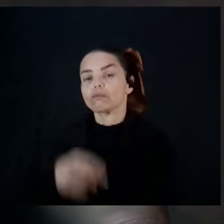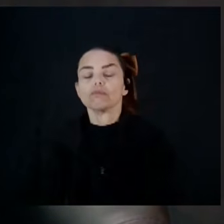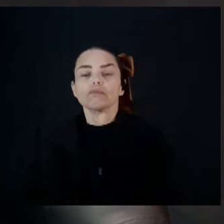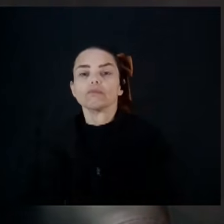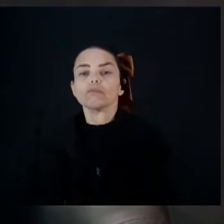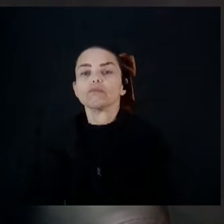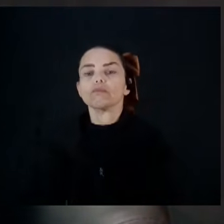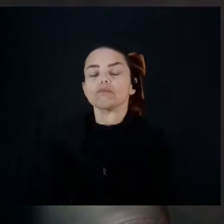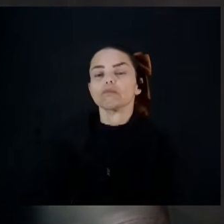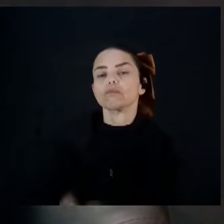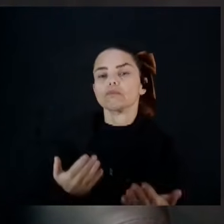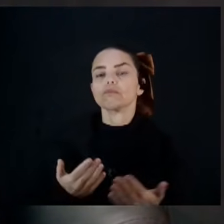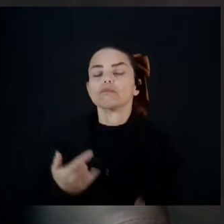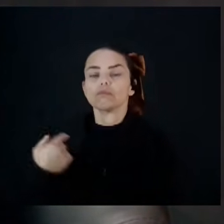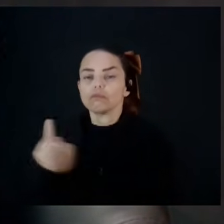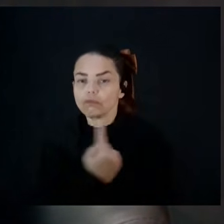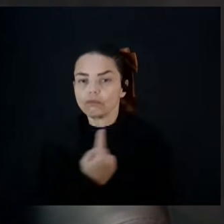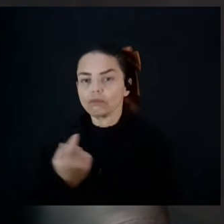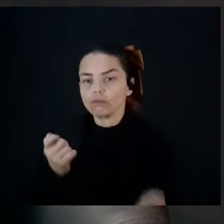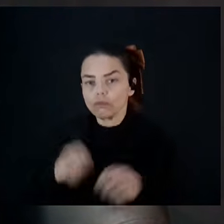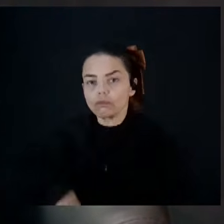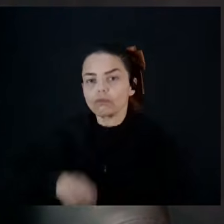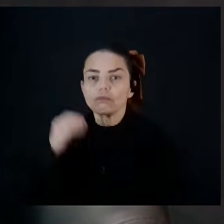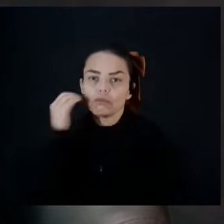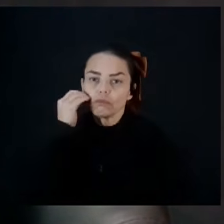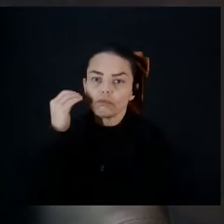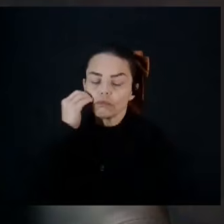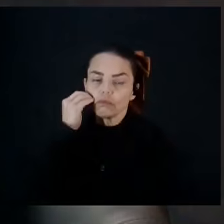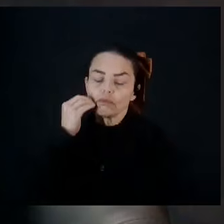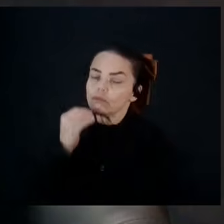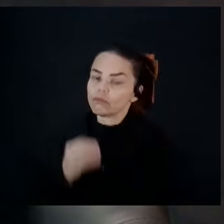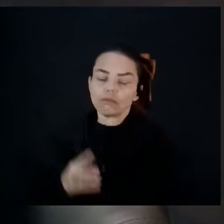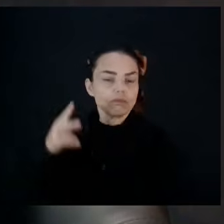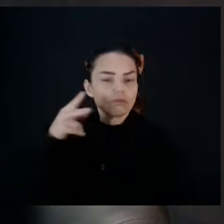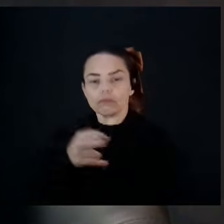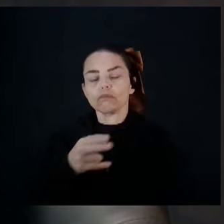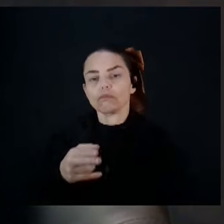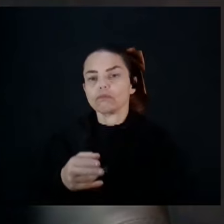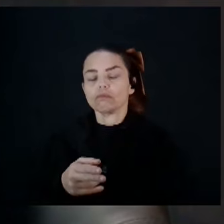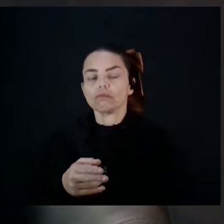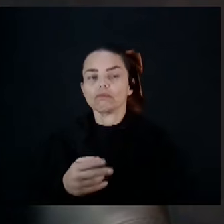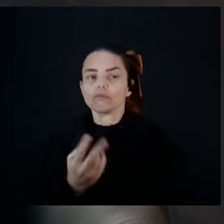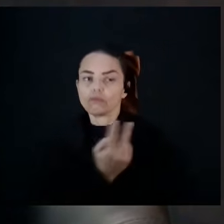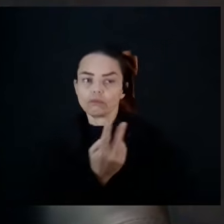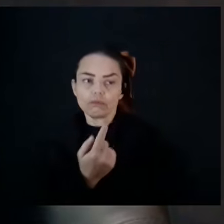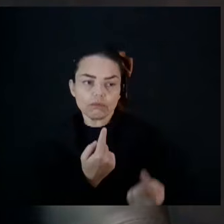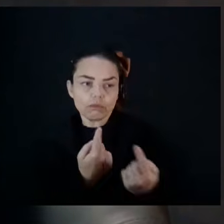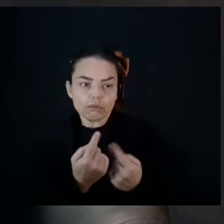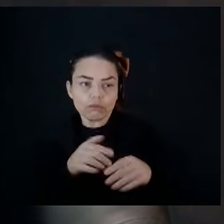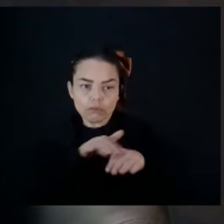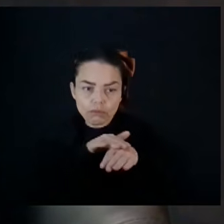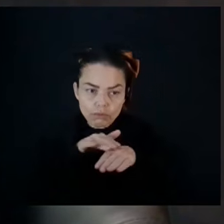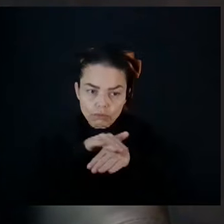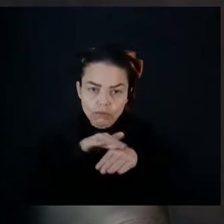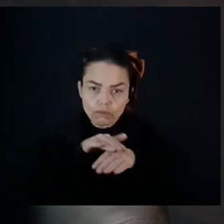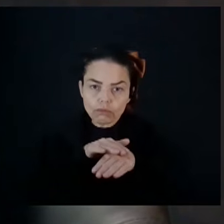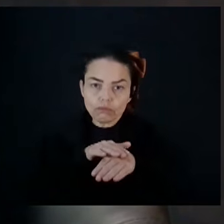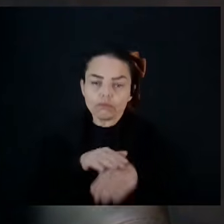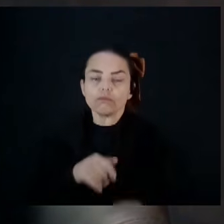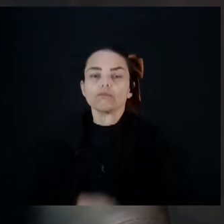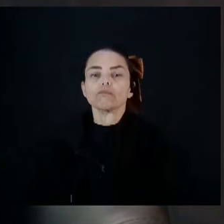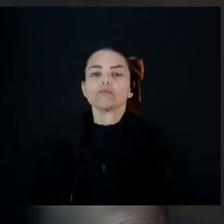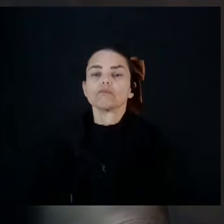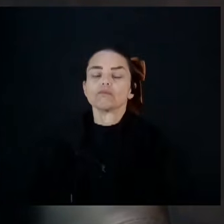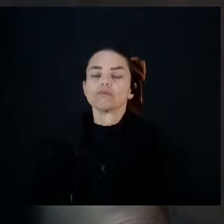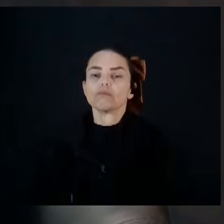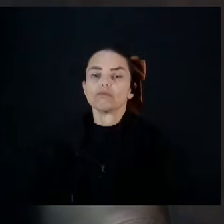nossa parte, a gente pode tentar não interromper quando o outro está falando, né? Fazer mais perguntas sobre o que